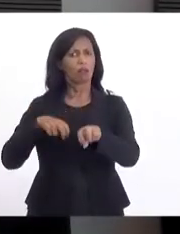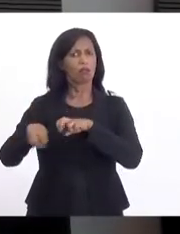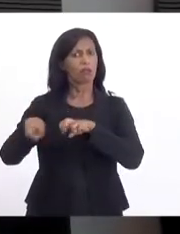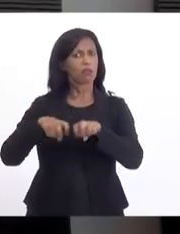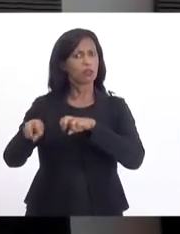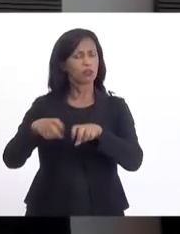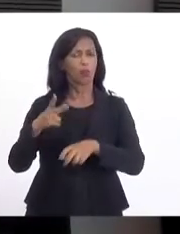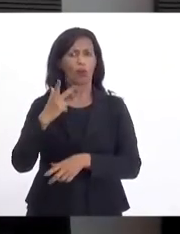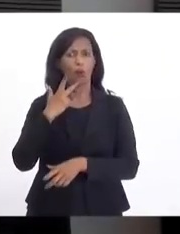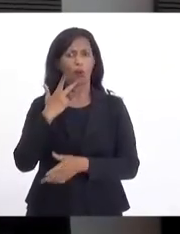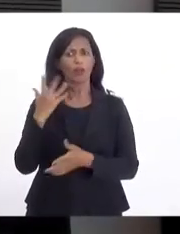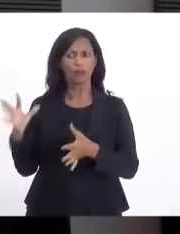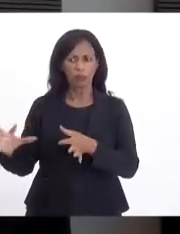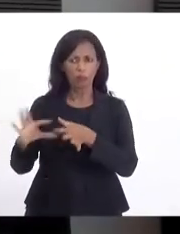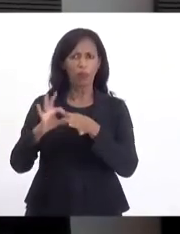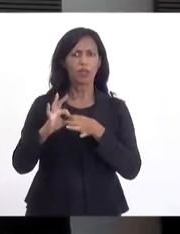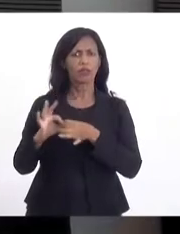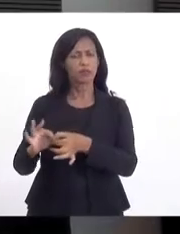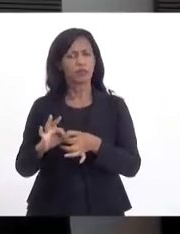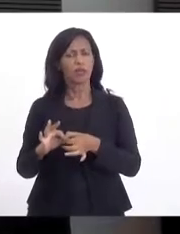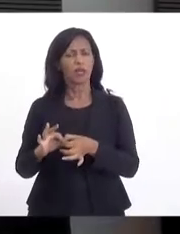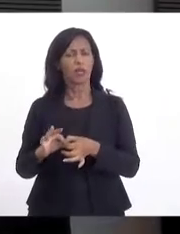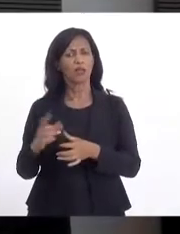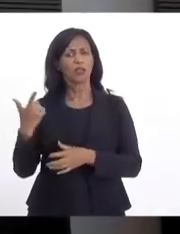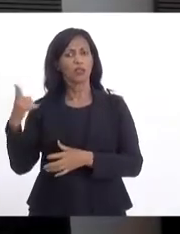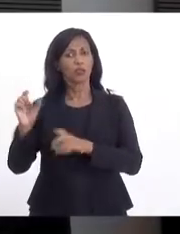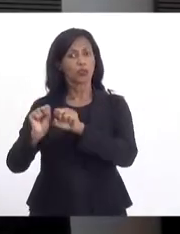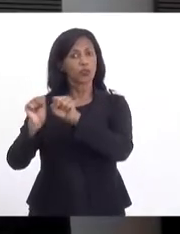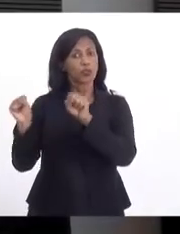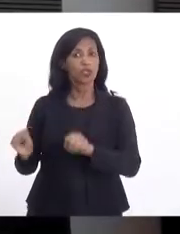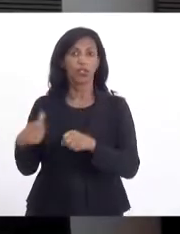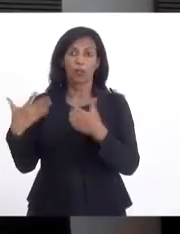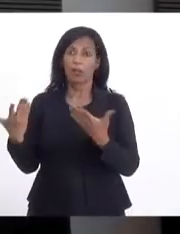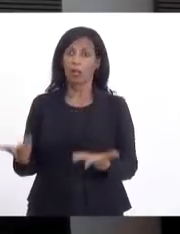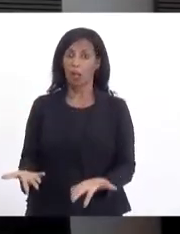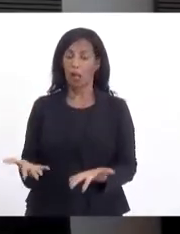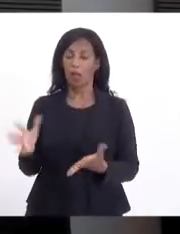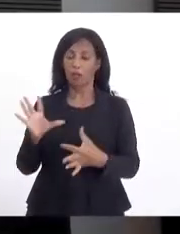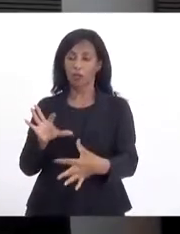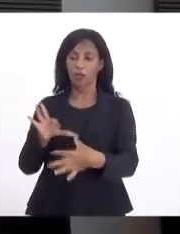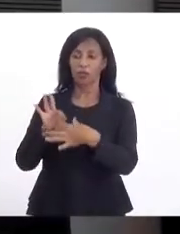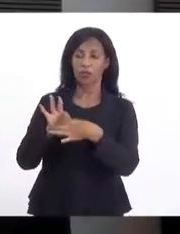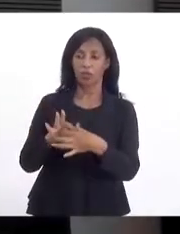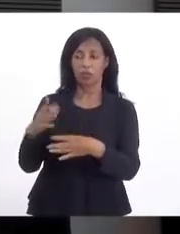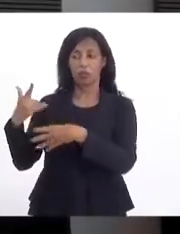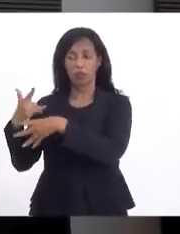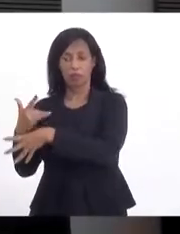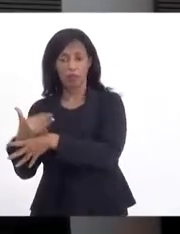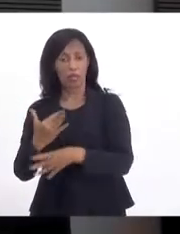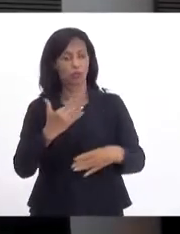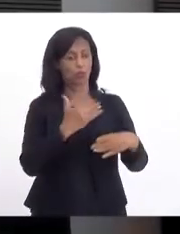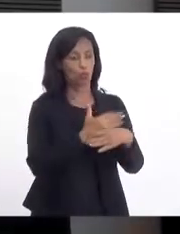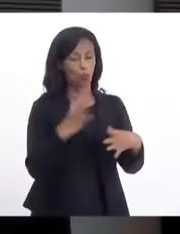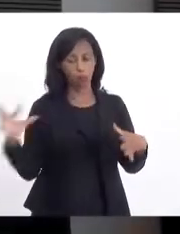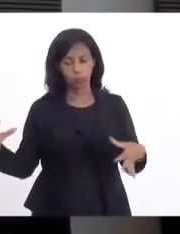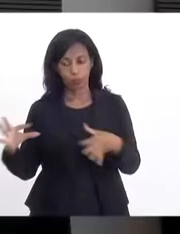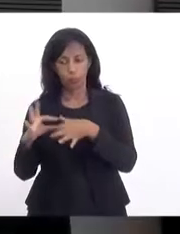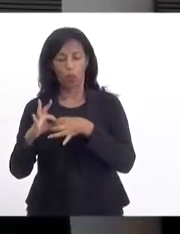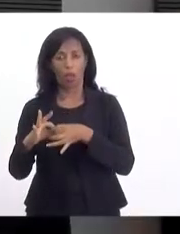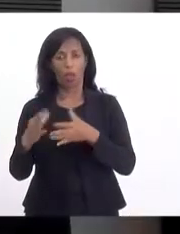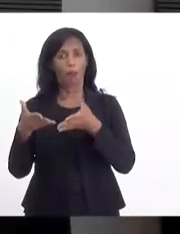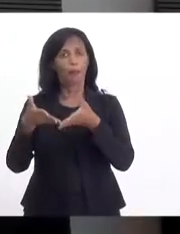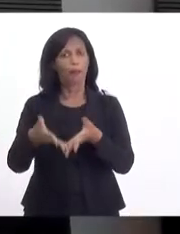transporte, a gente está falando de conectividade. De um outro sistema, é claro, de integração de uma cidade, mas isso também